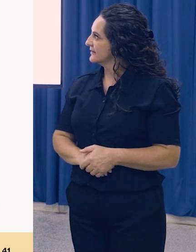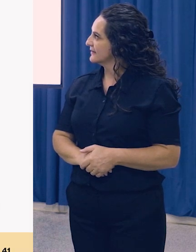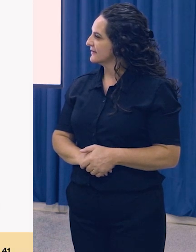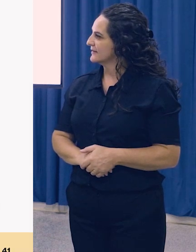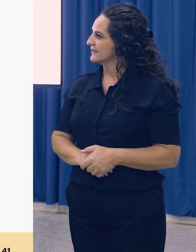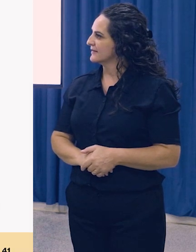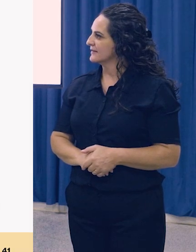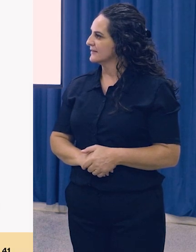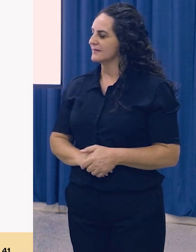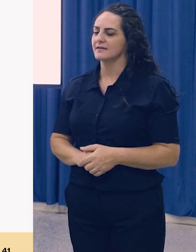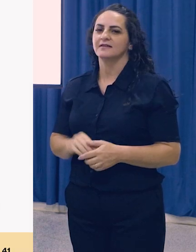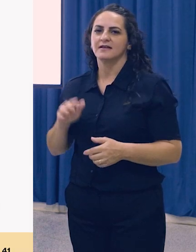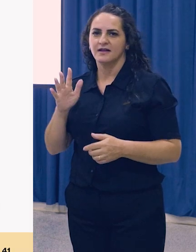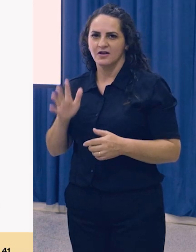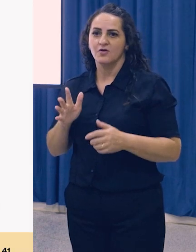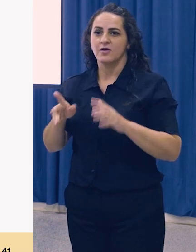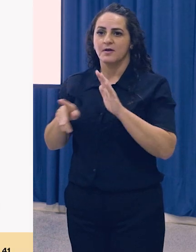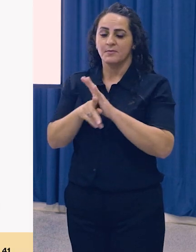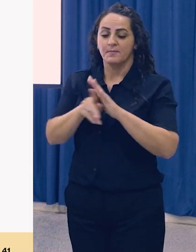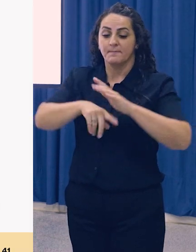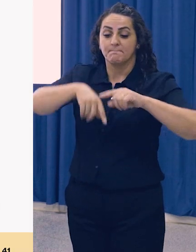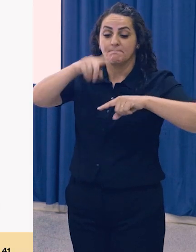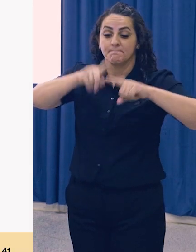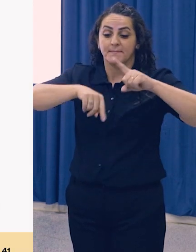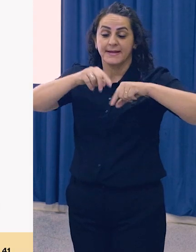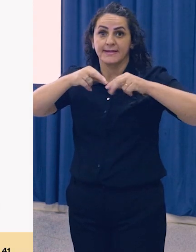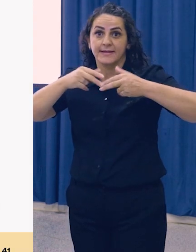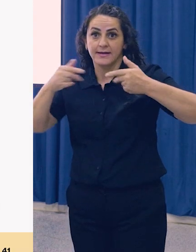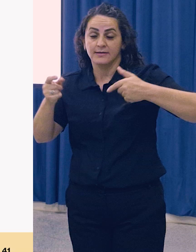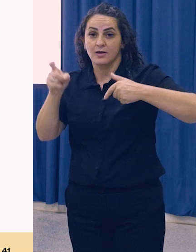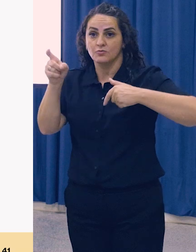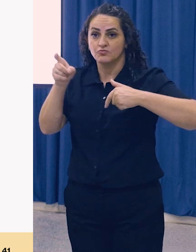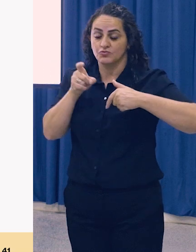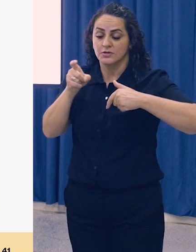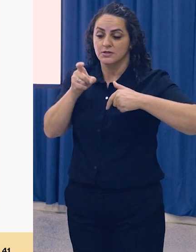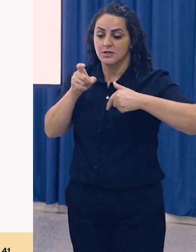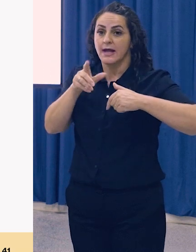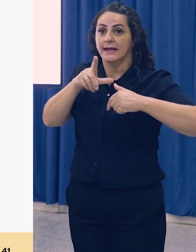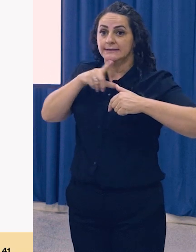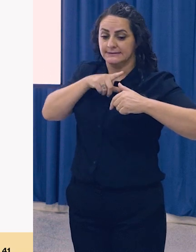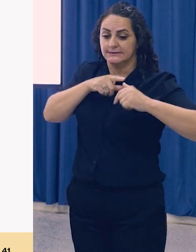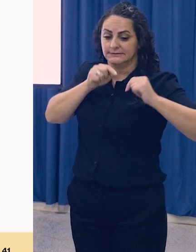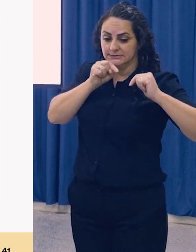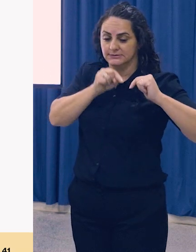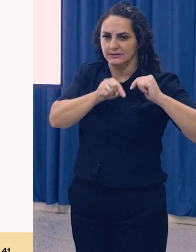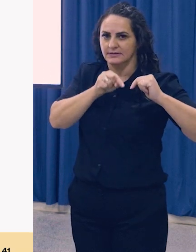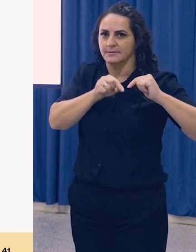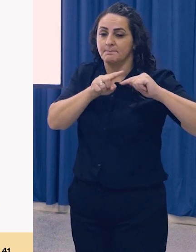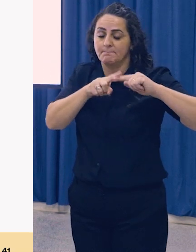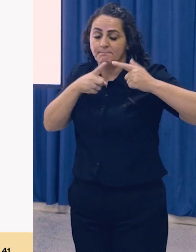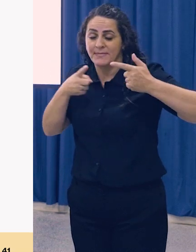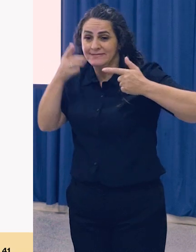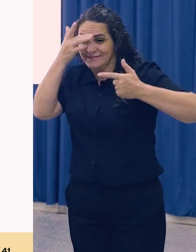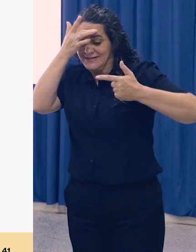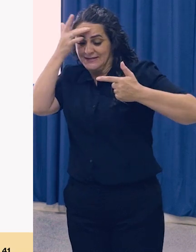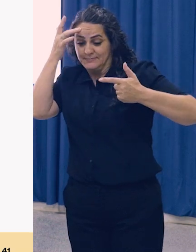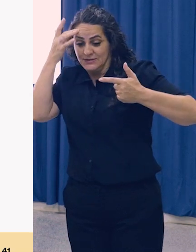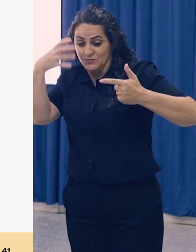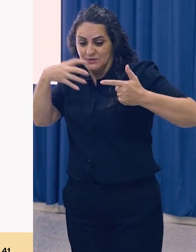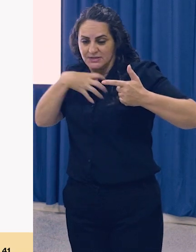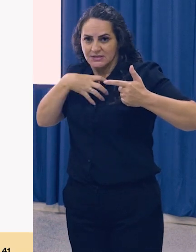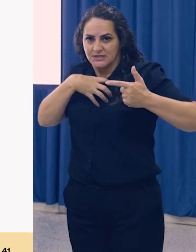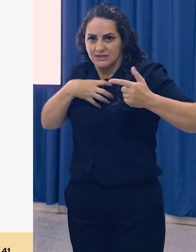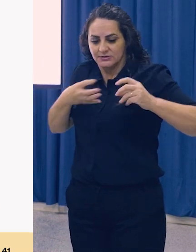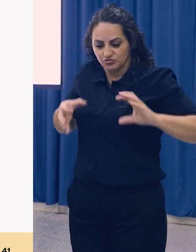Isso a gente pula para o elemento X, que é assim, além de ter algo lá, a pessoa se sente parte